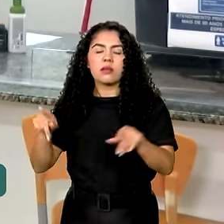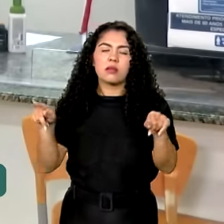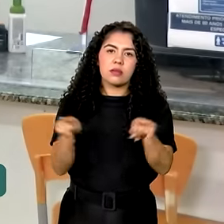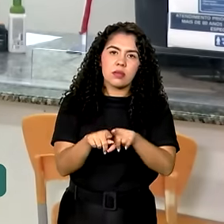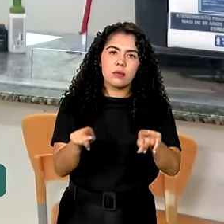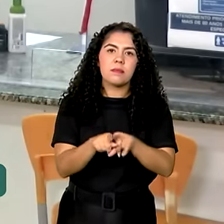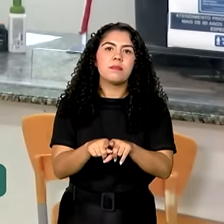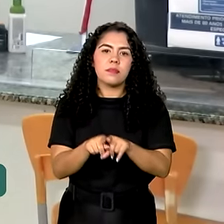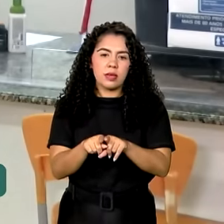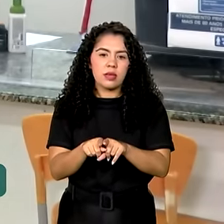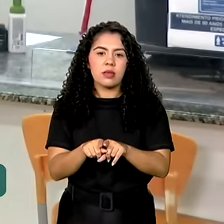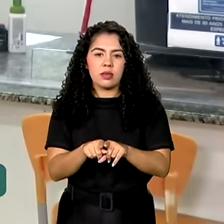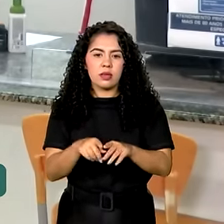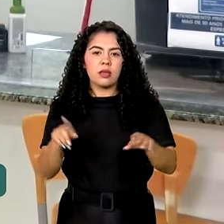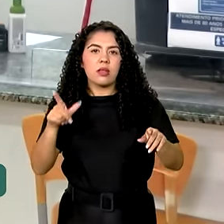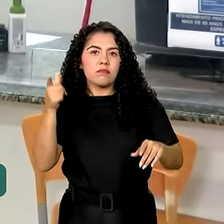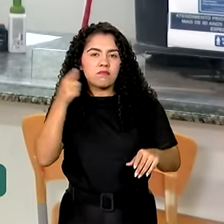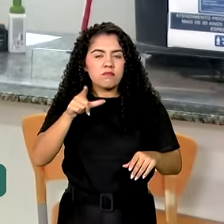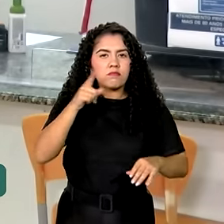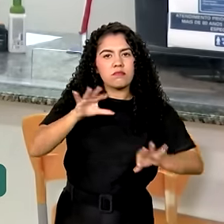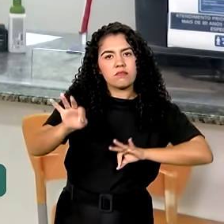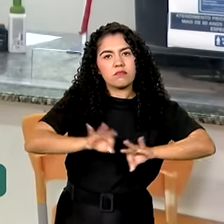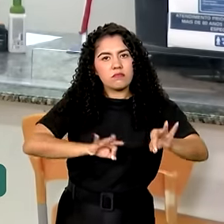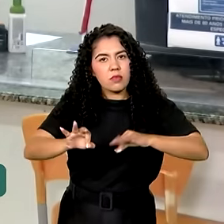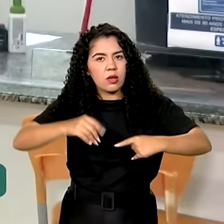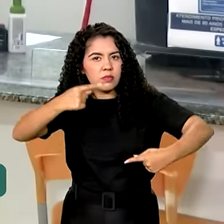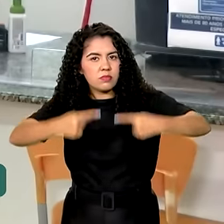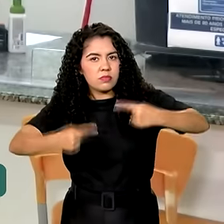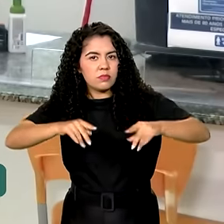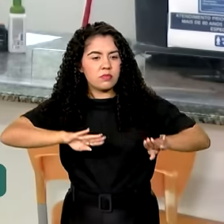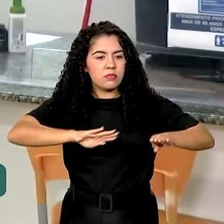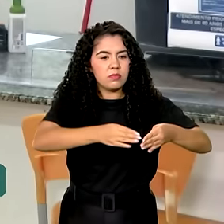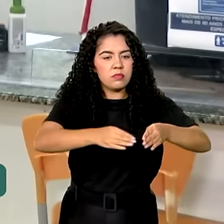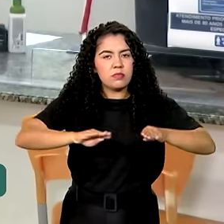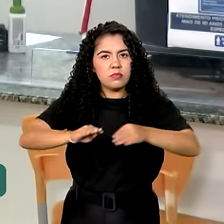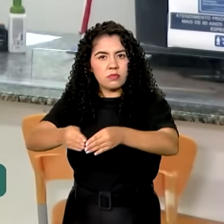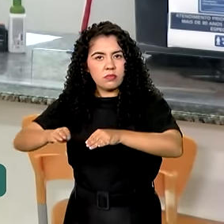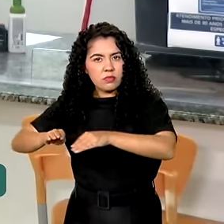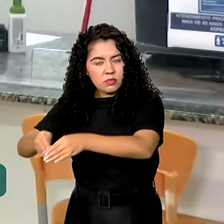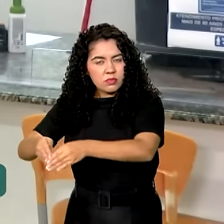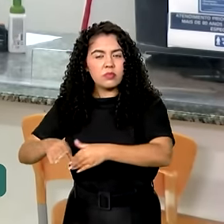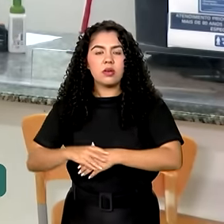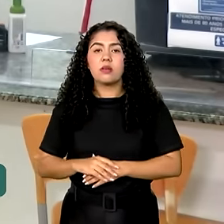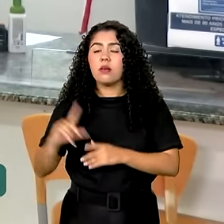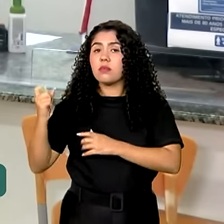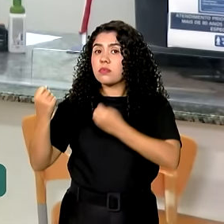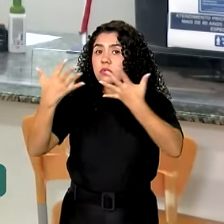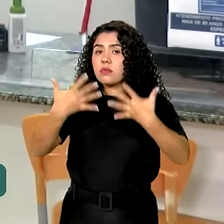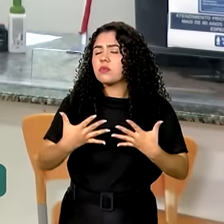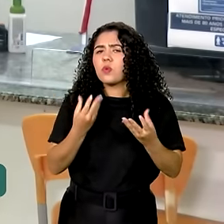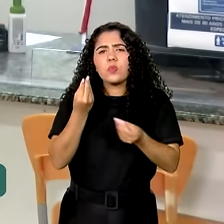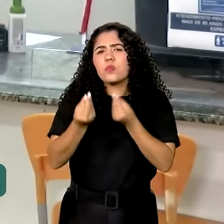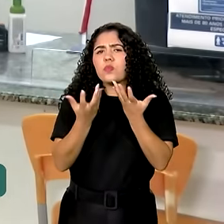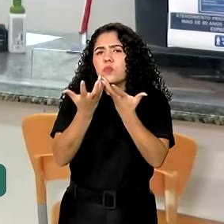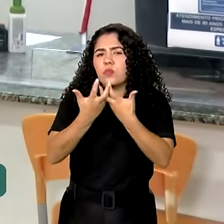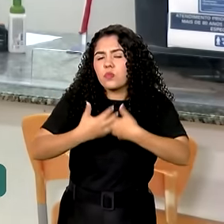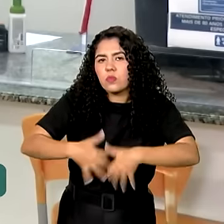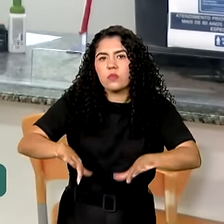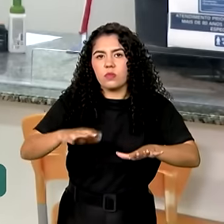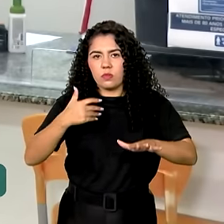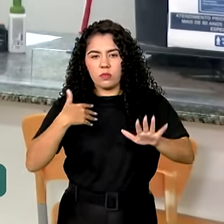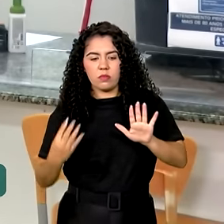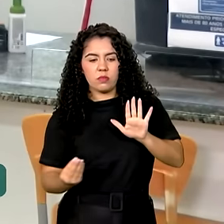também viabiliza políticas públicas específicas. Agora, como vai funcionar a